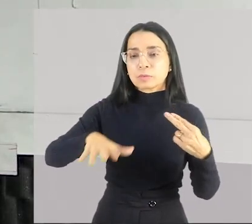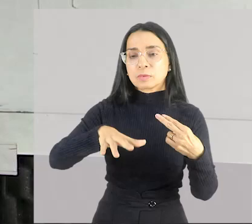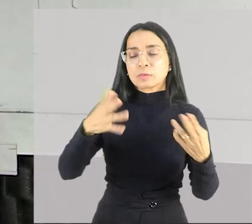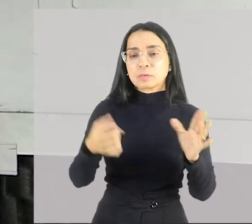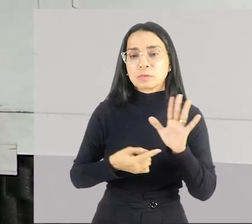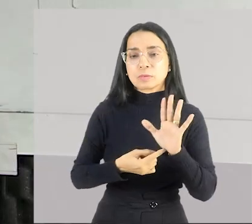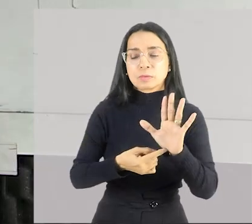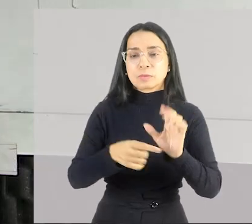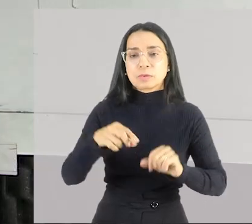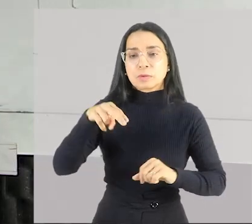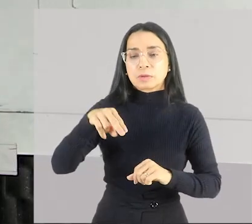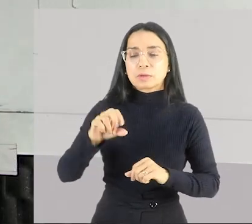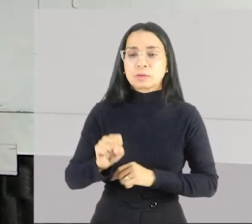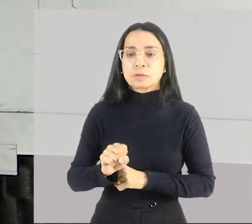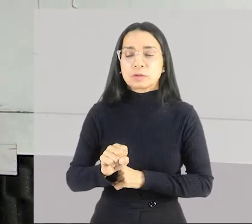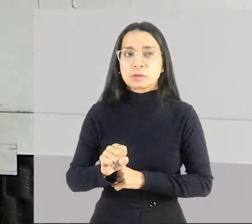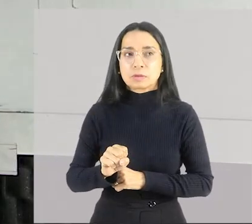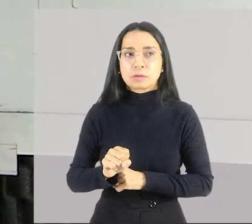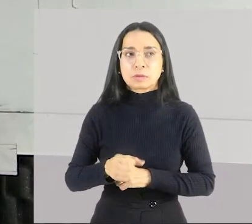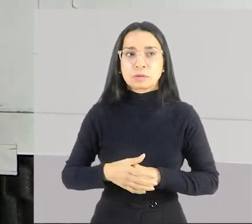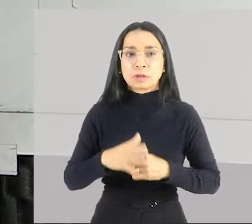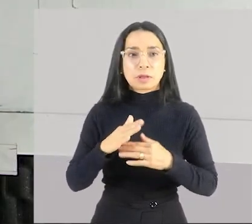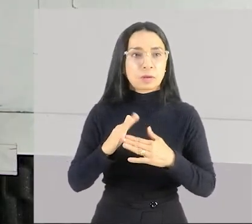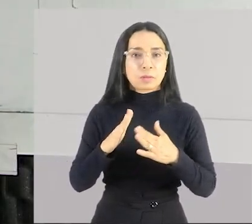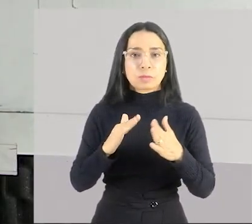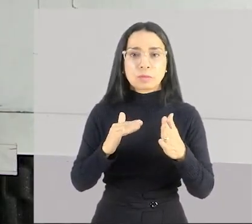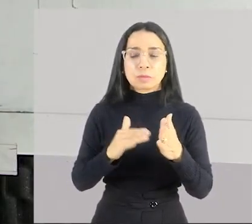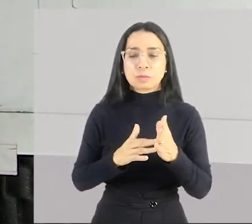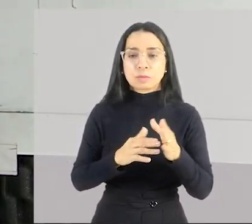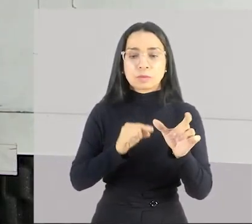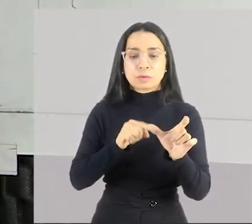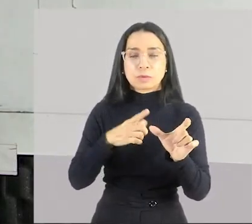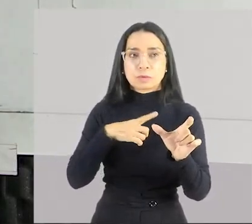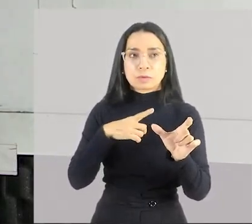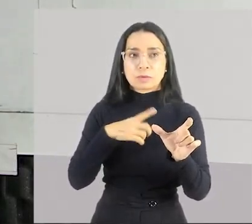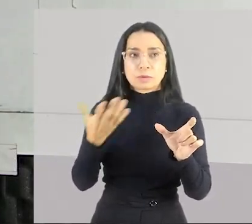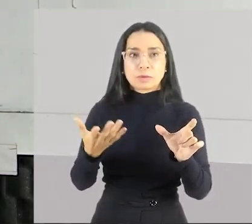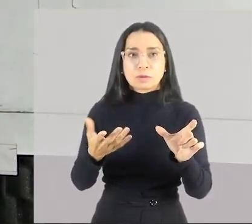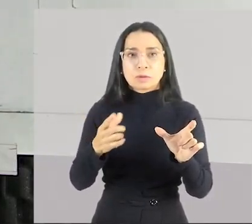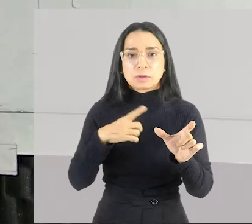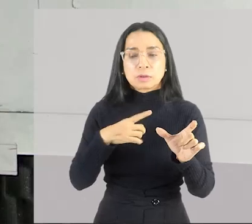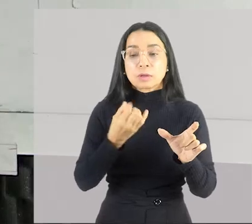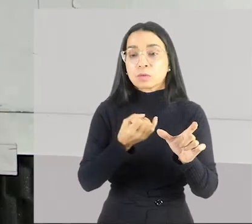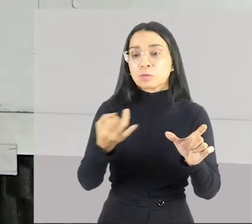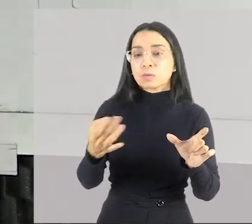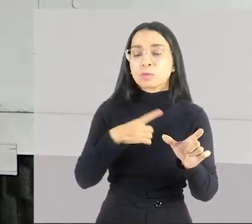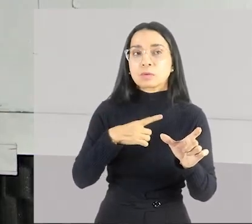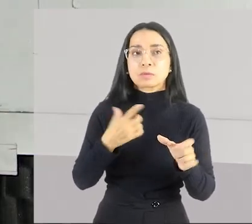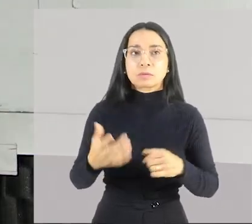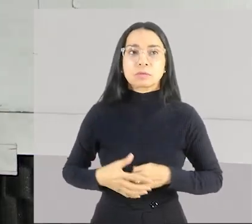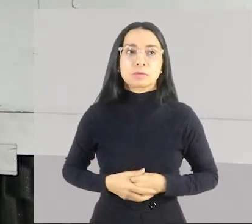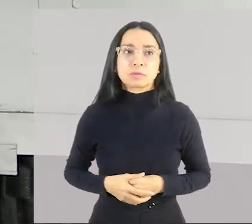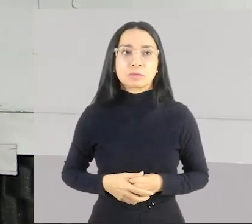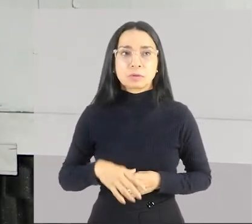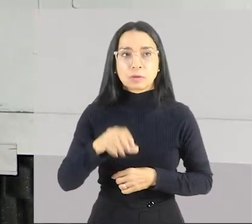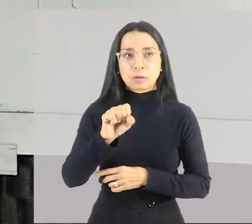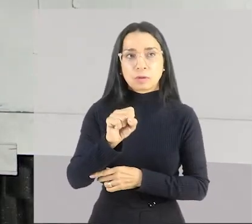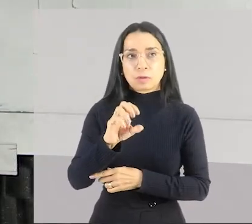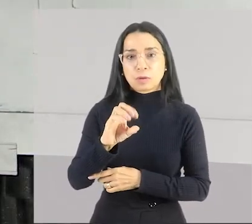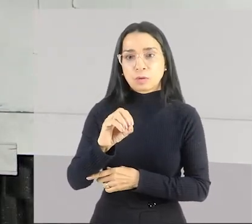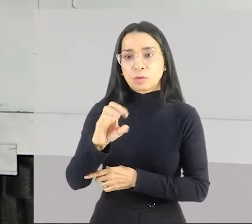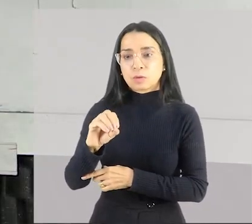mostral o NS que vai embaixo é o total de cartões que eu tenho Então eu tenho quanto 600 800